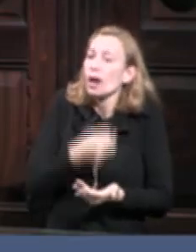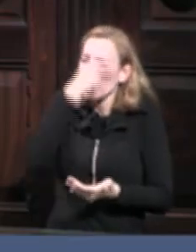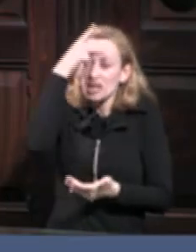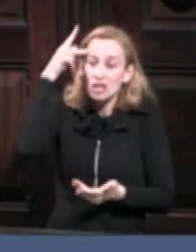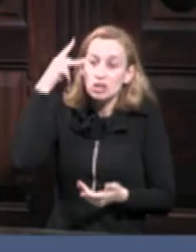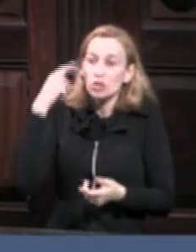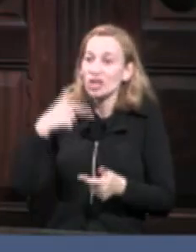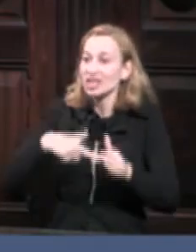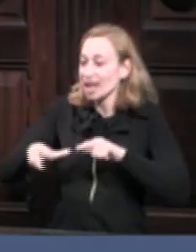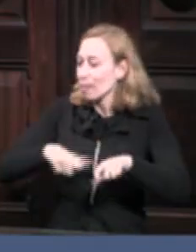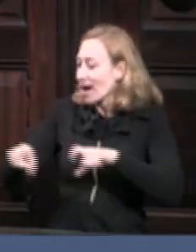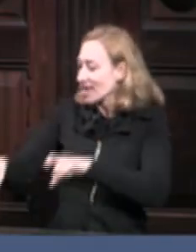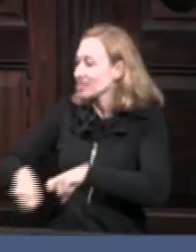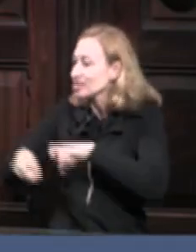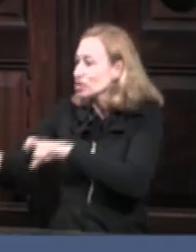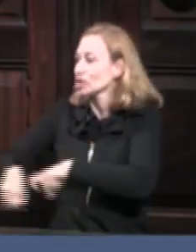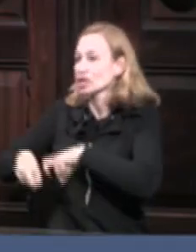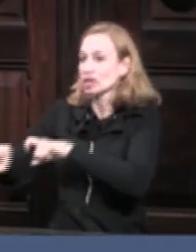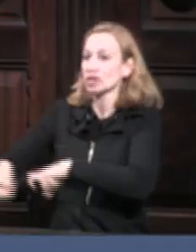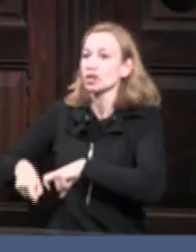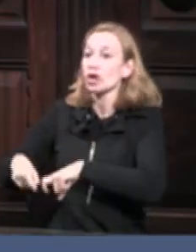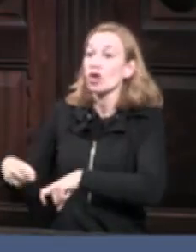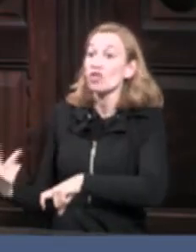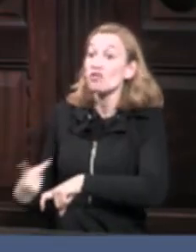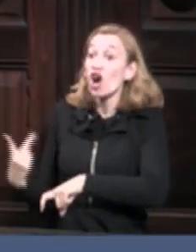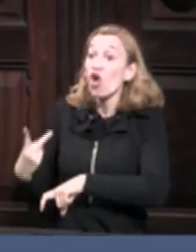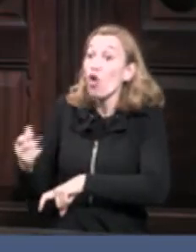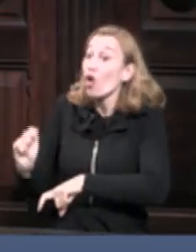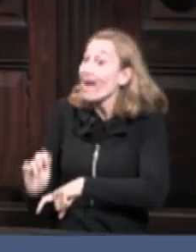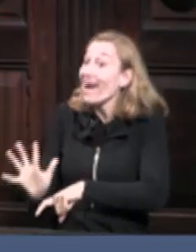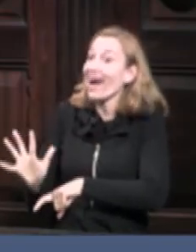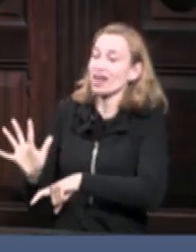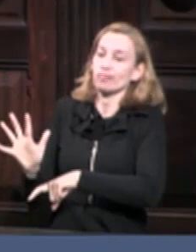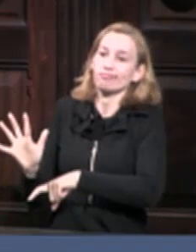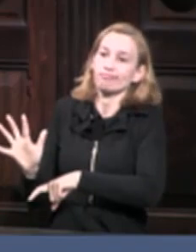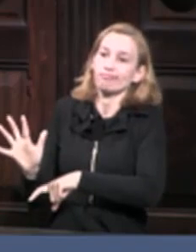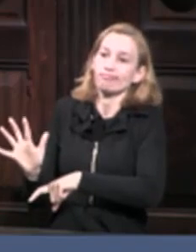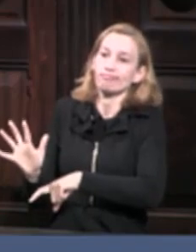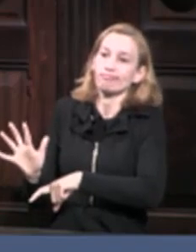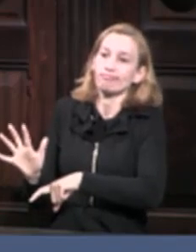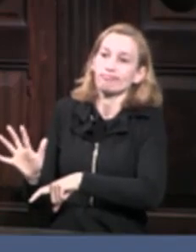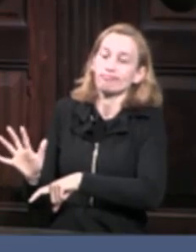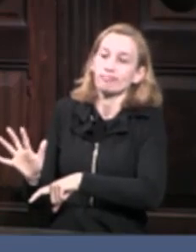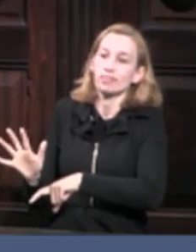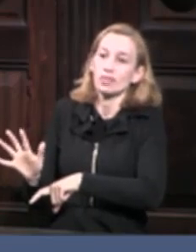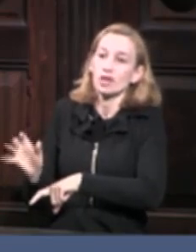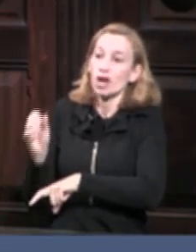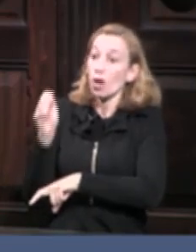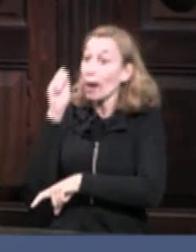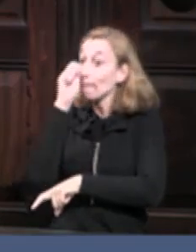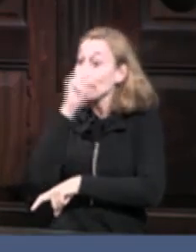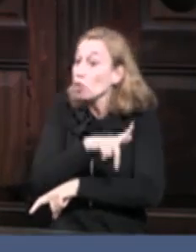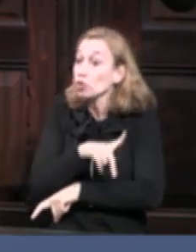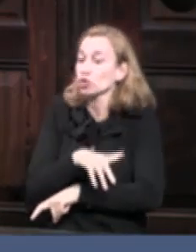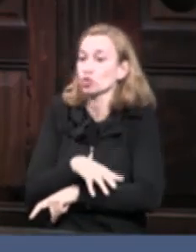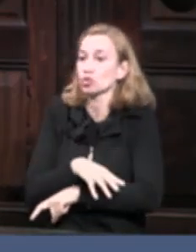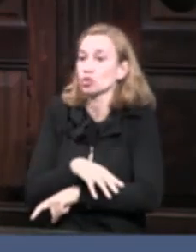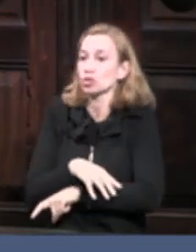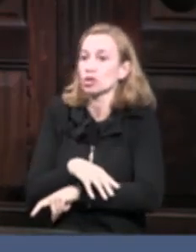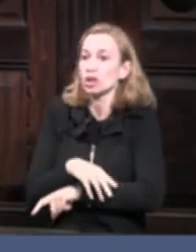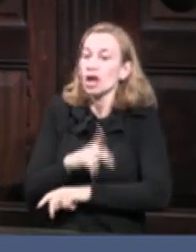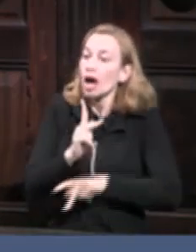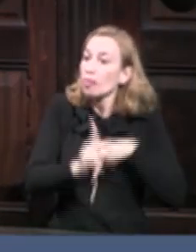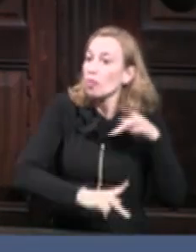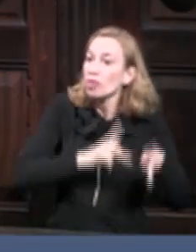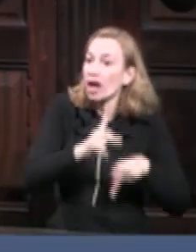o gasto com energia elétrica por valor estimado na média. Isso é um absurdo. A população